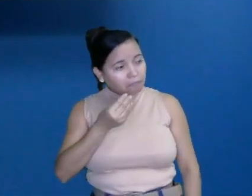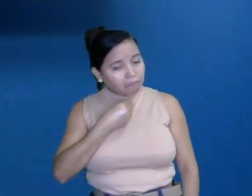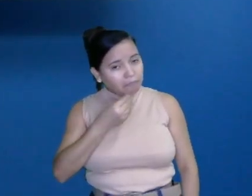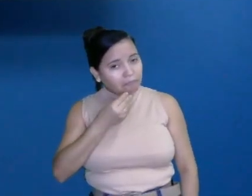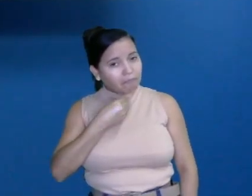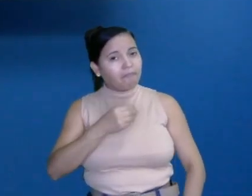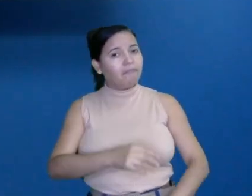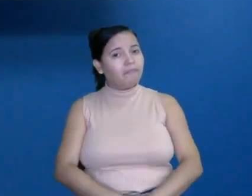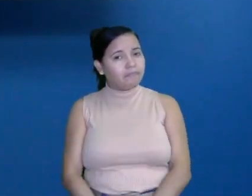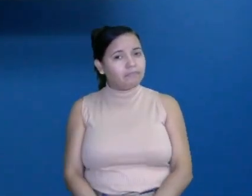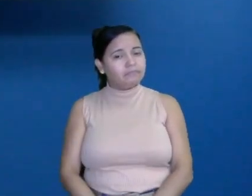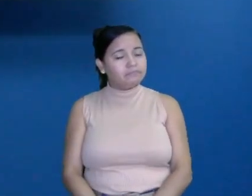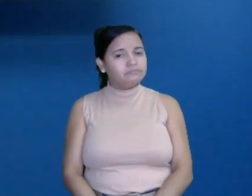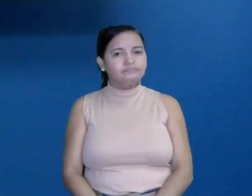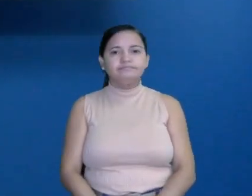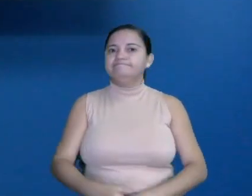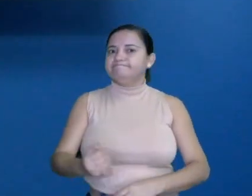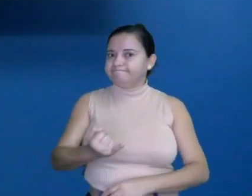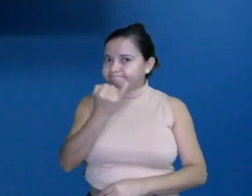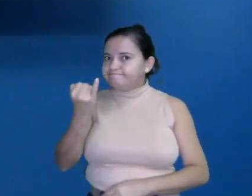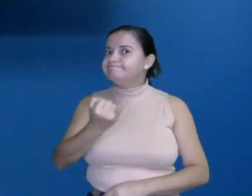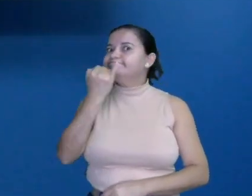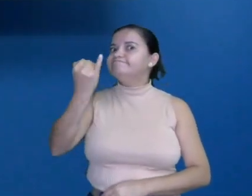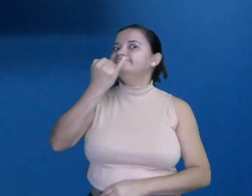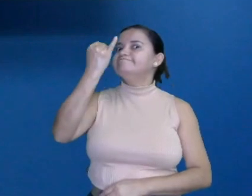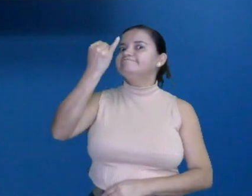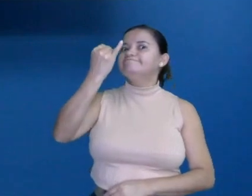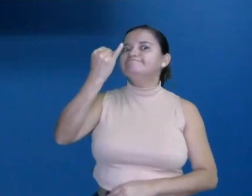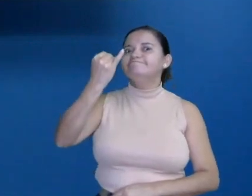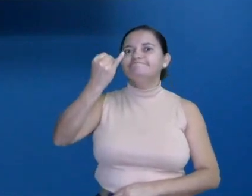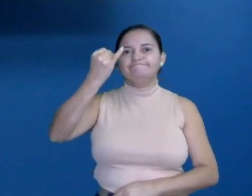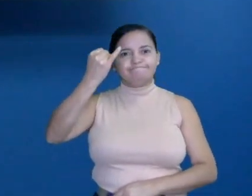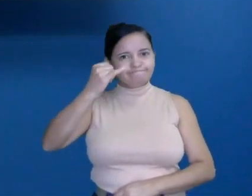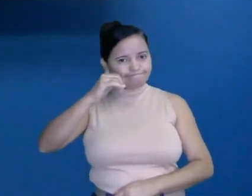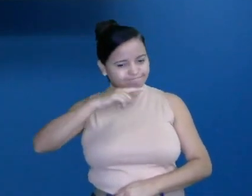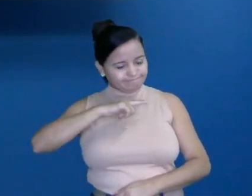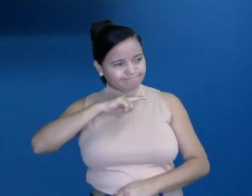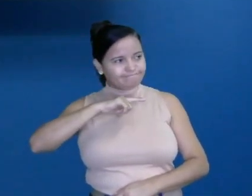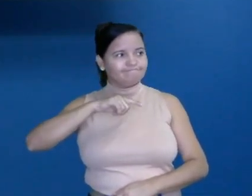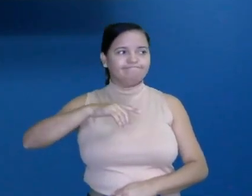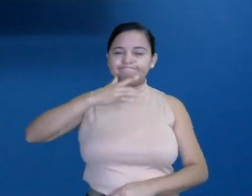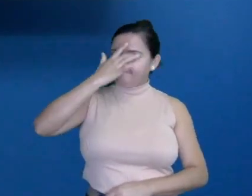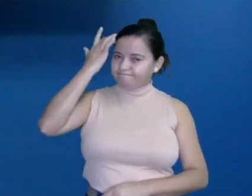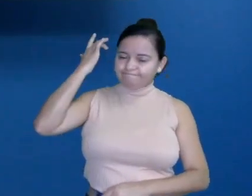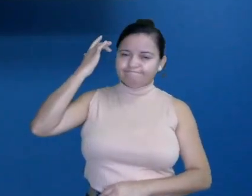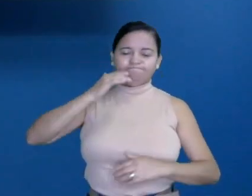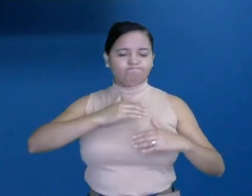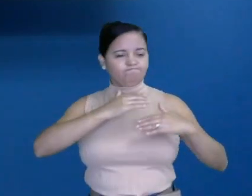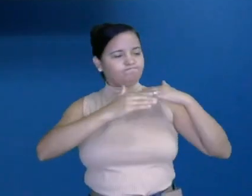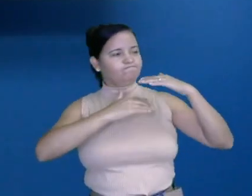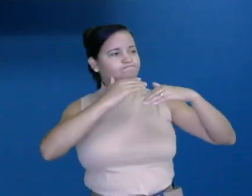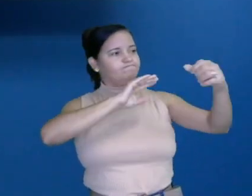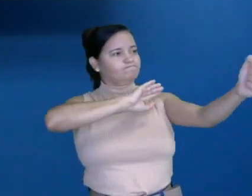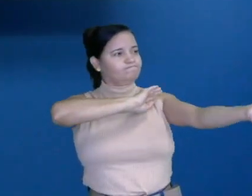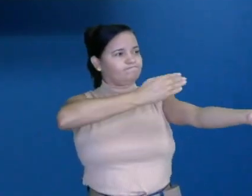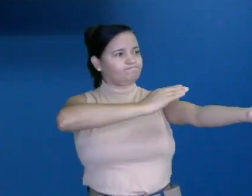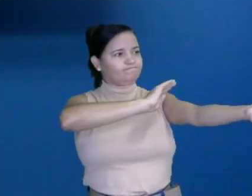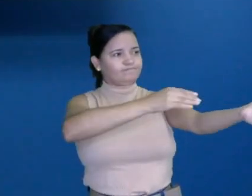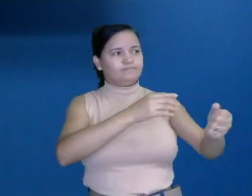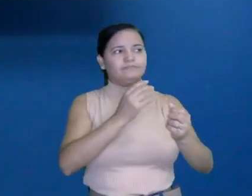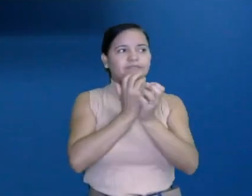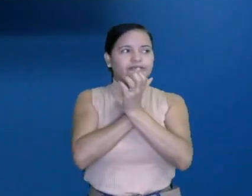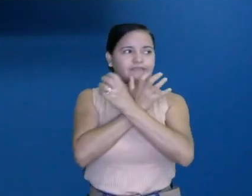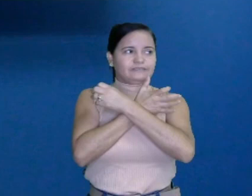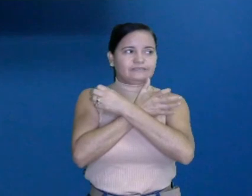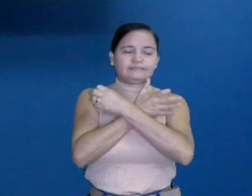fracos, né? Então a proteína, ela é muito importante para o crescimento. Então seus músculos, seus ossos precisam